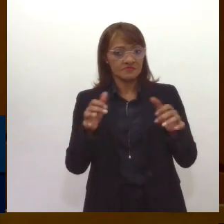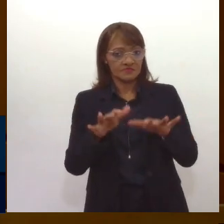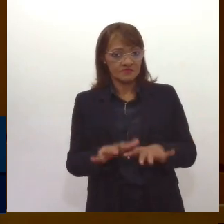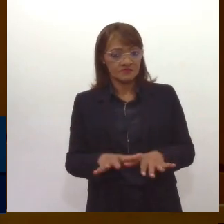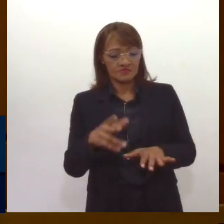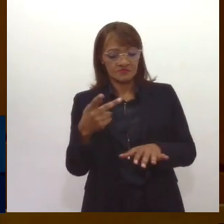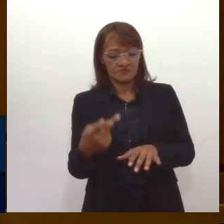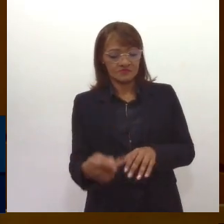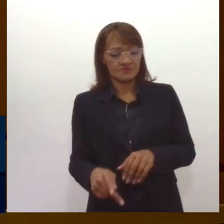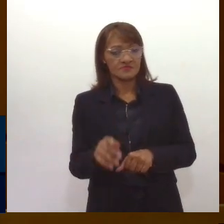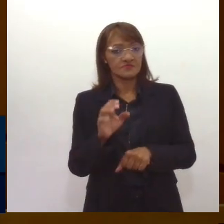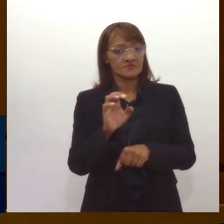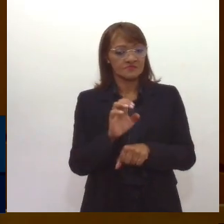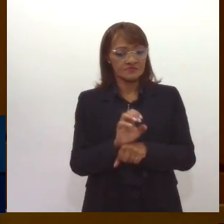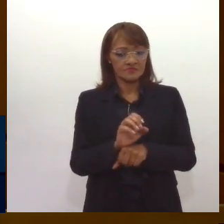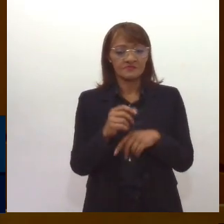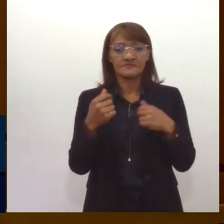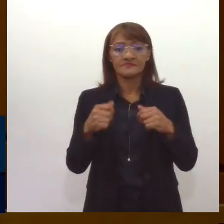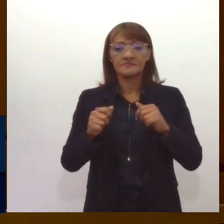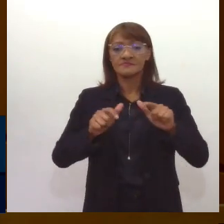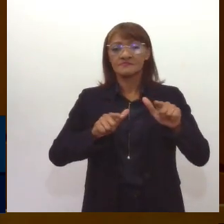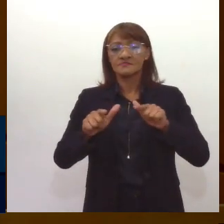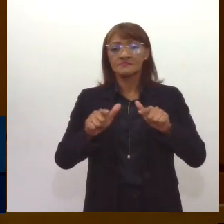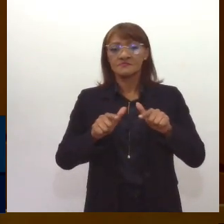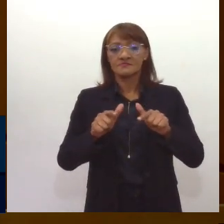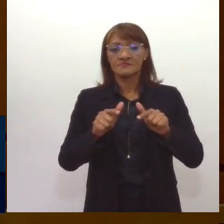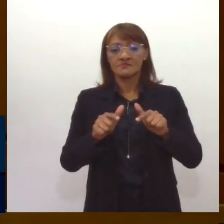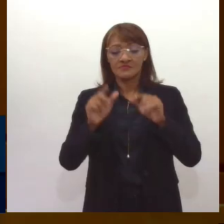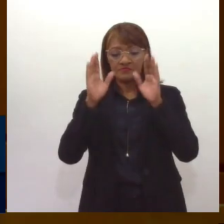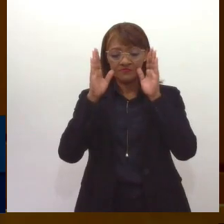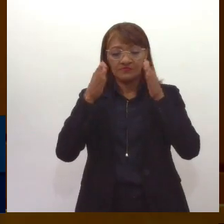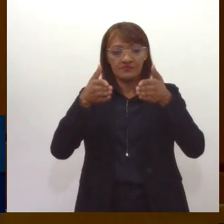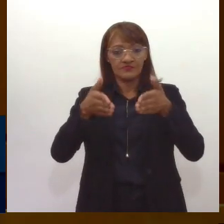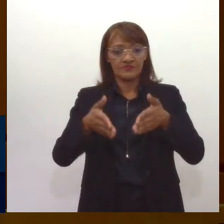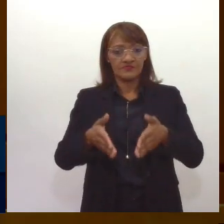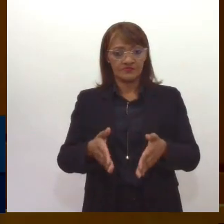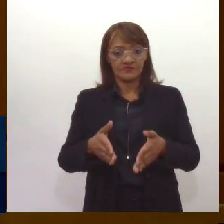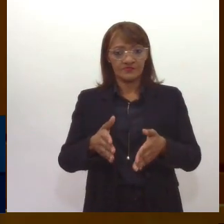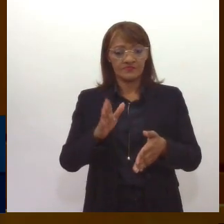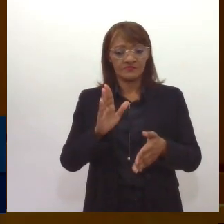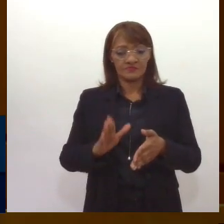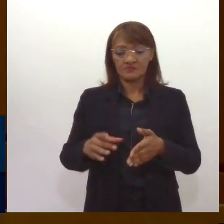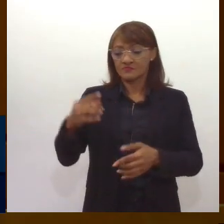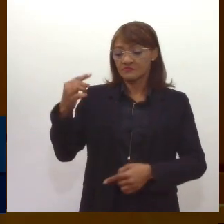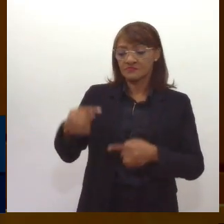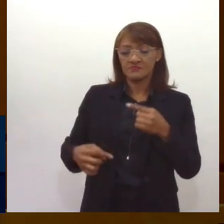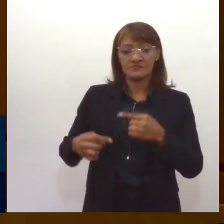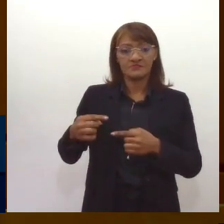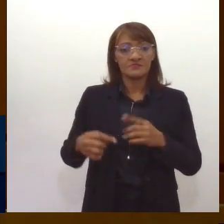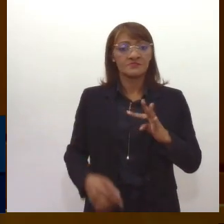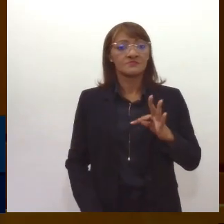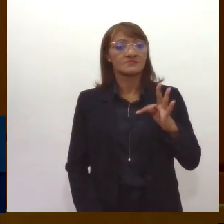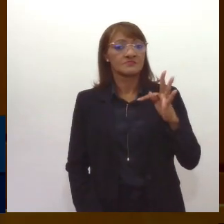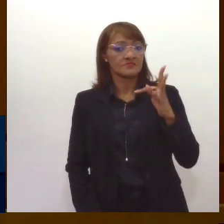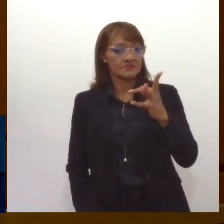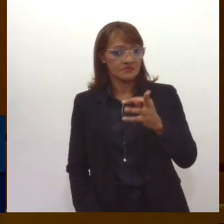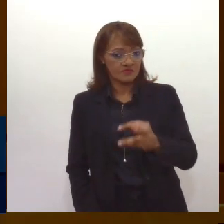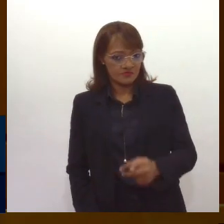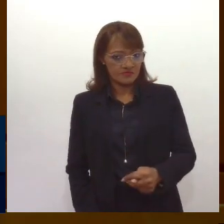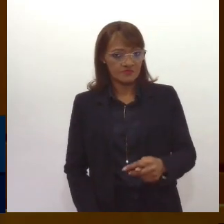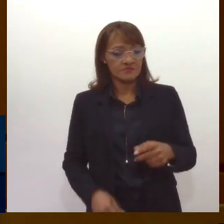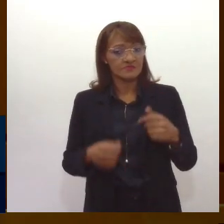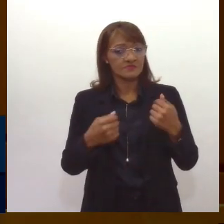do fortalecimento de políticas públicas que sejam mais eficazes e eficientes